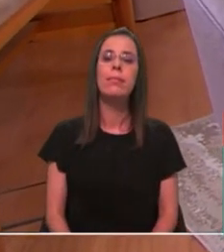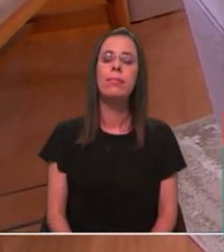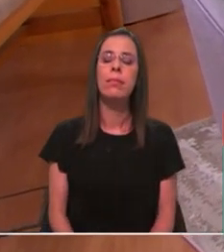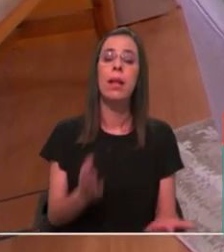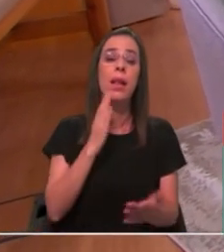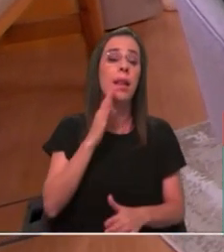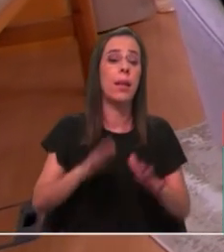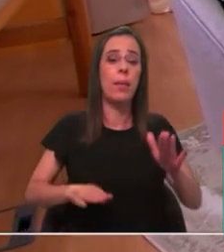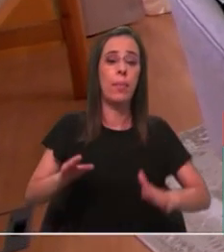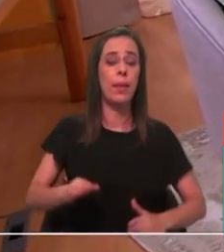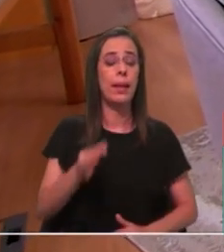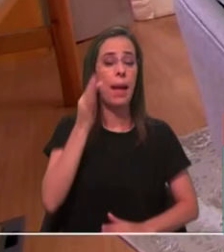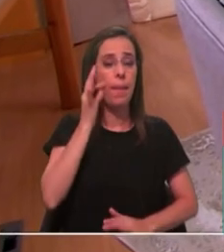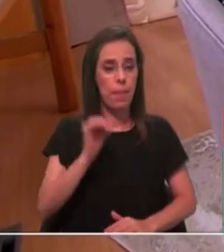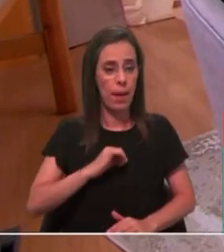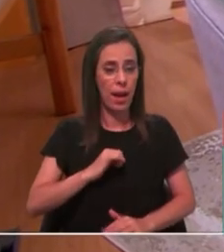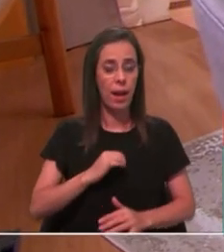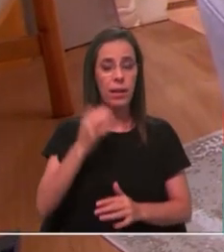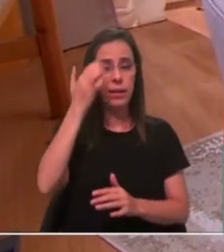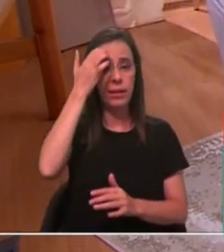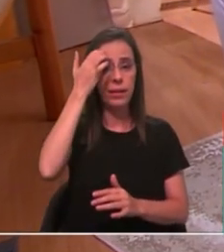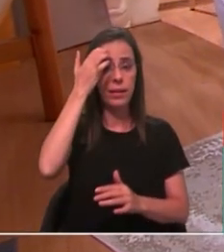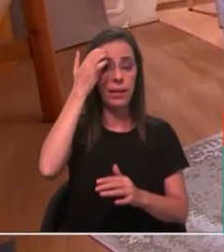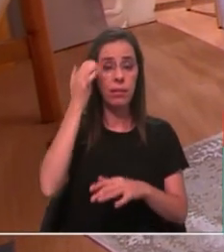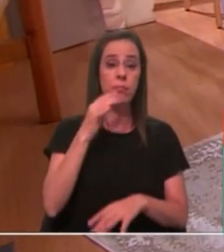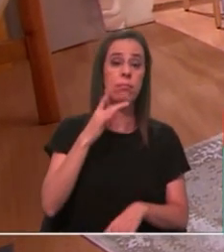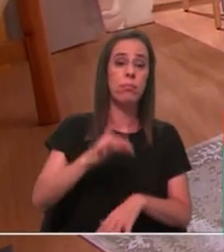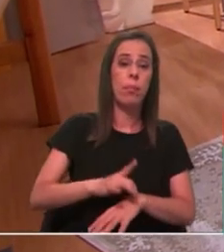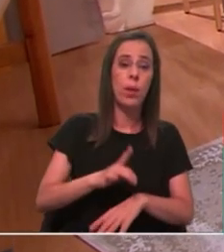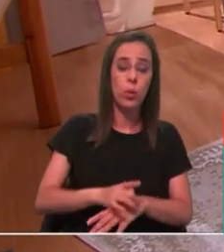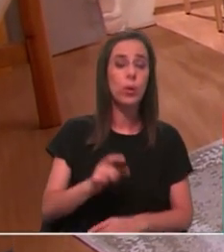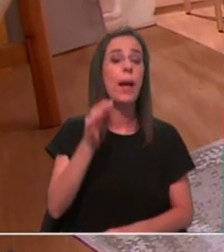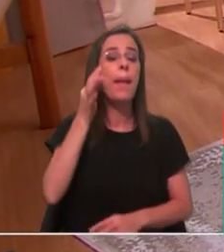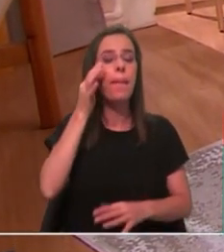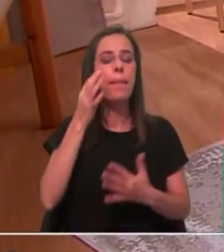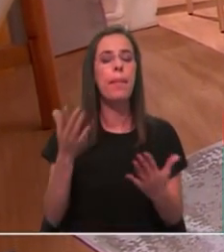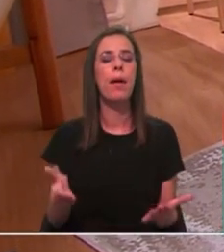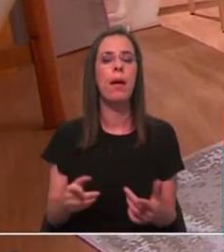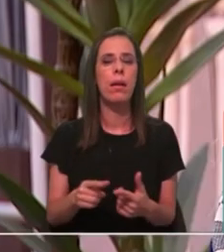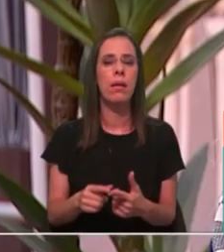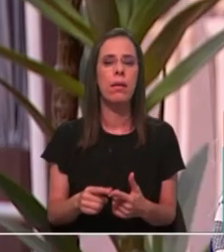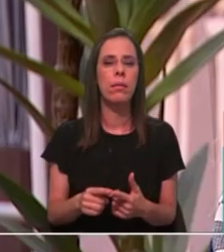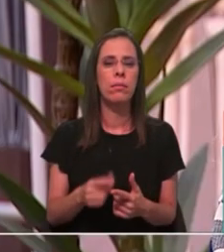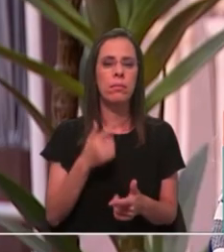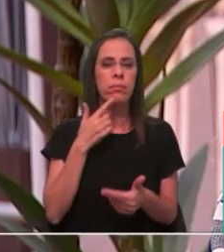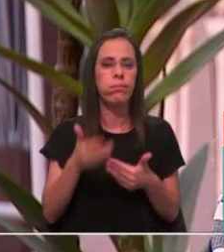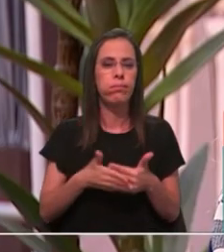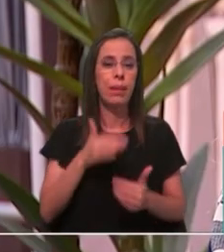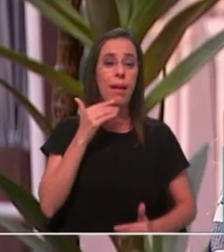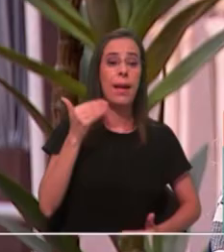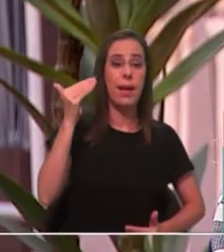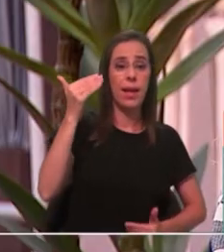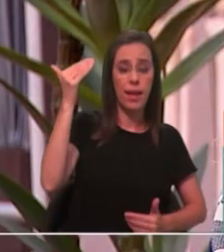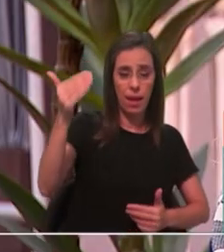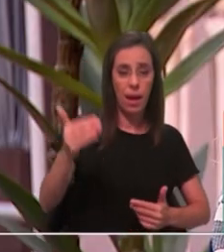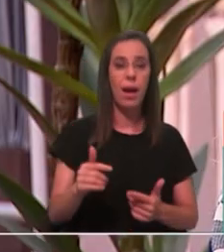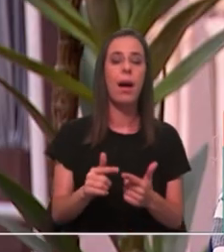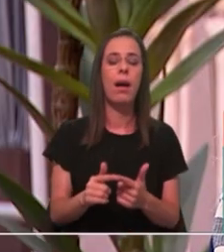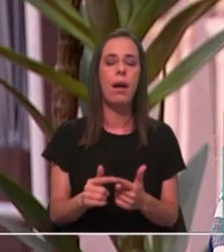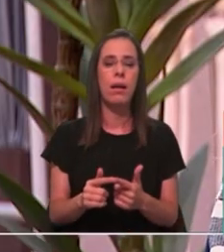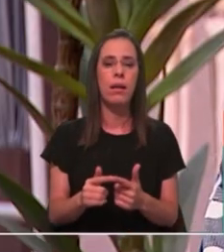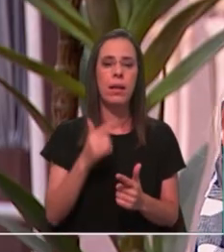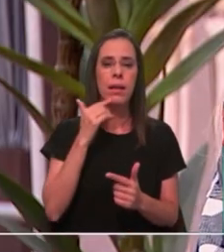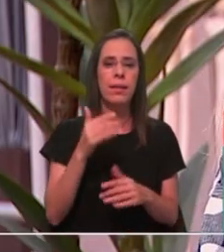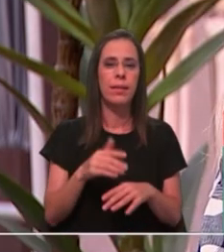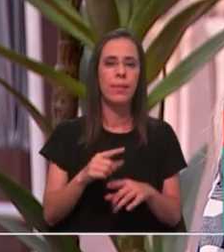determinadas exigências da nossa pele ou patologias da nossa pele, nomeadamente a questão até do envelhecimento ou o pro-aging,